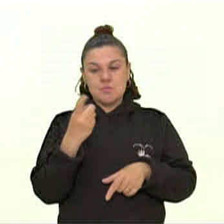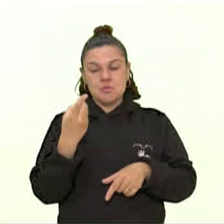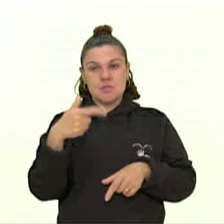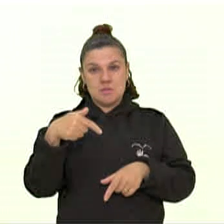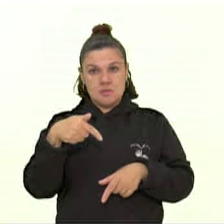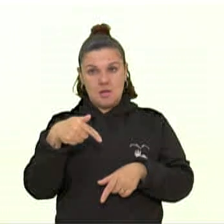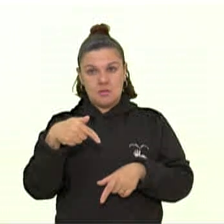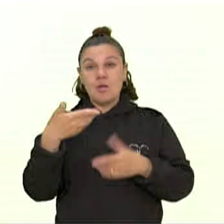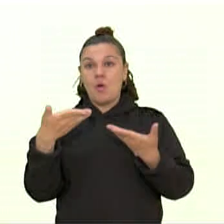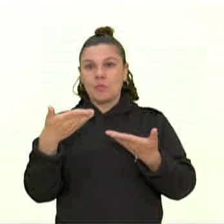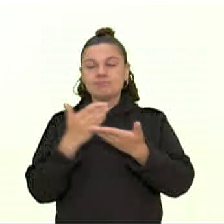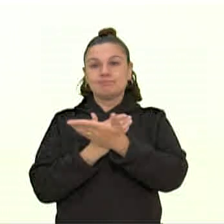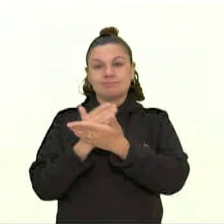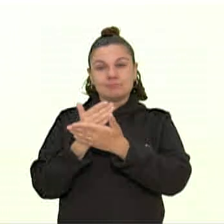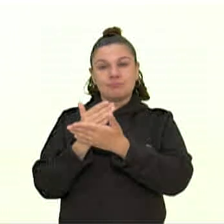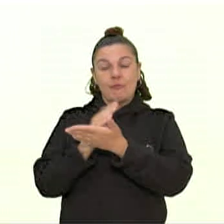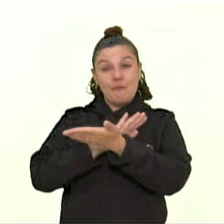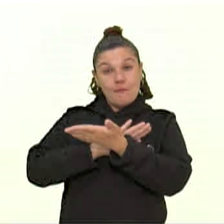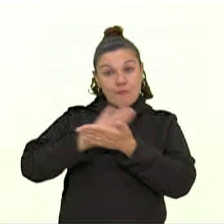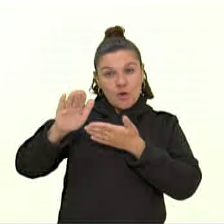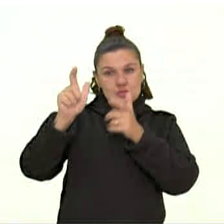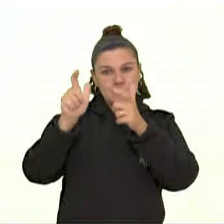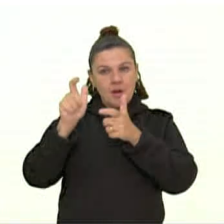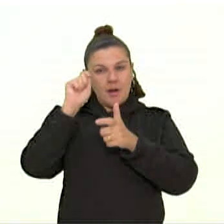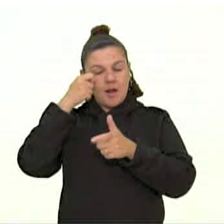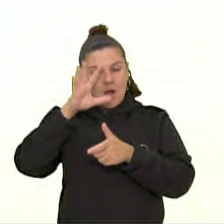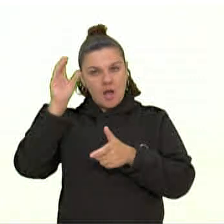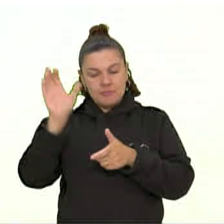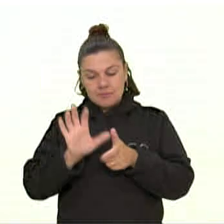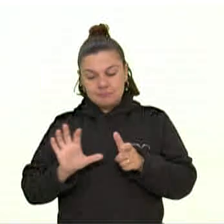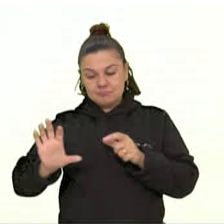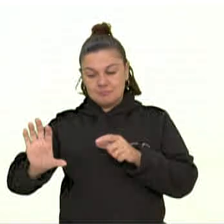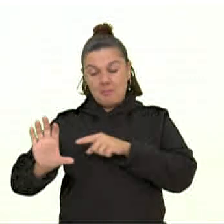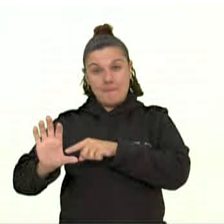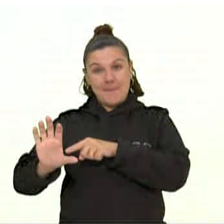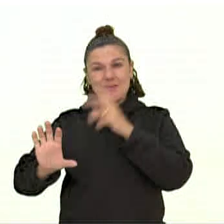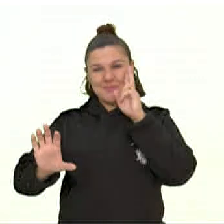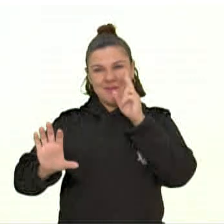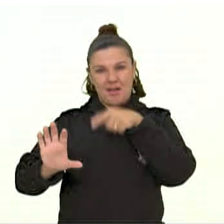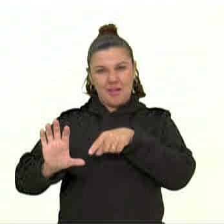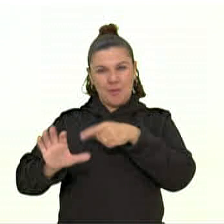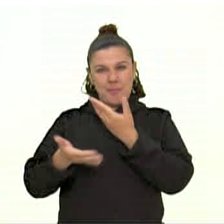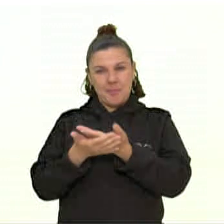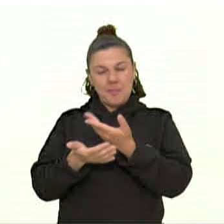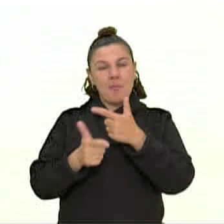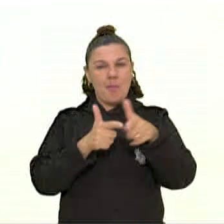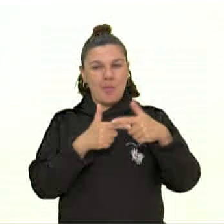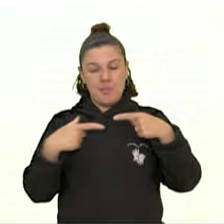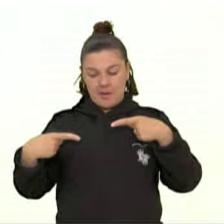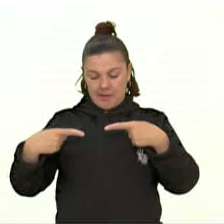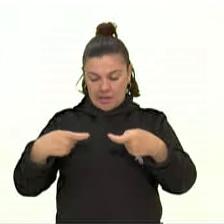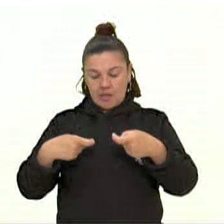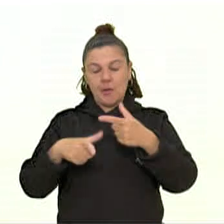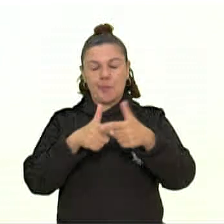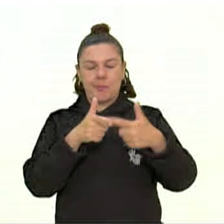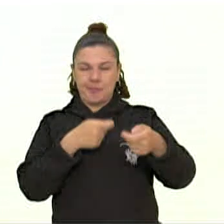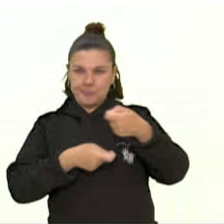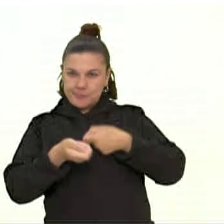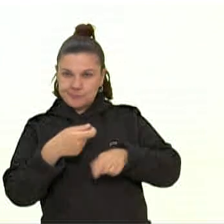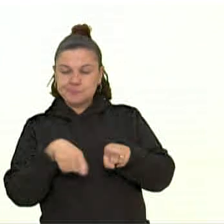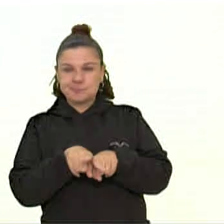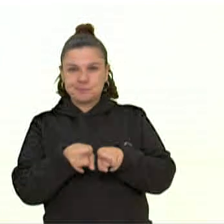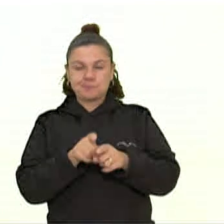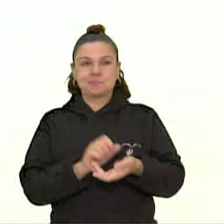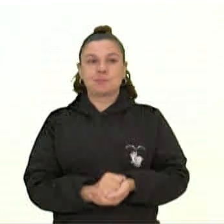advinham lá da África subsaariana, daquela região mais pobre da África, onde existem os problemas dos conflitos e a instabilidade